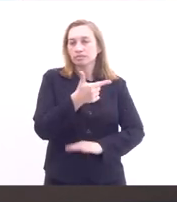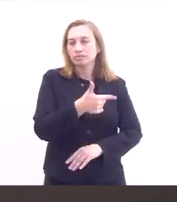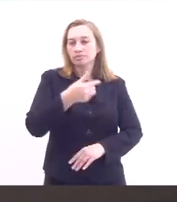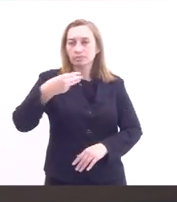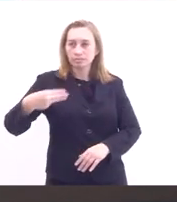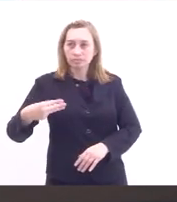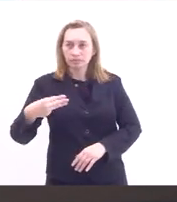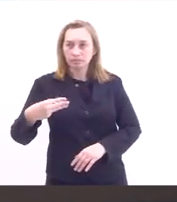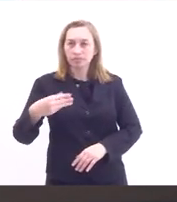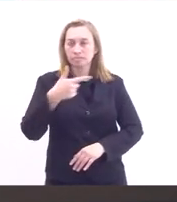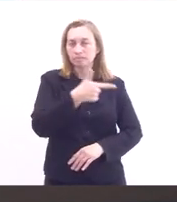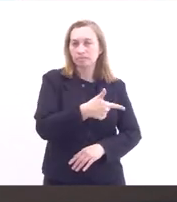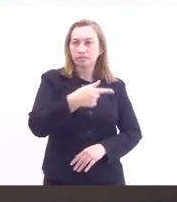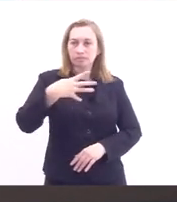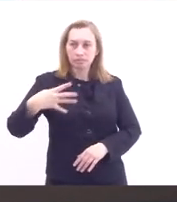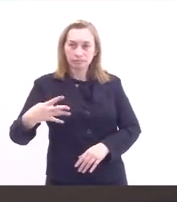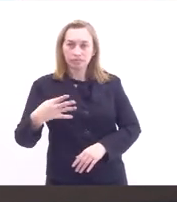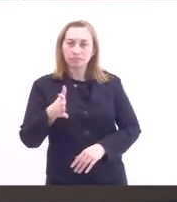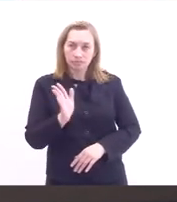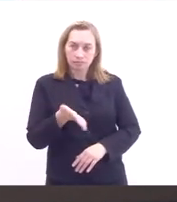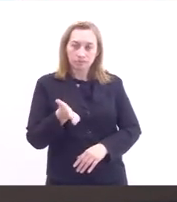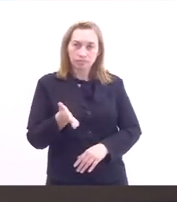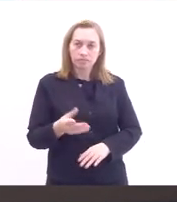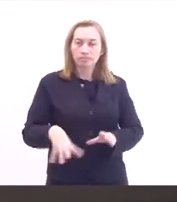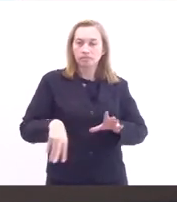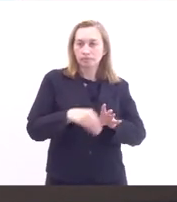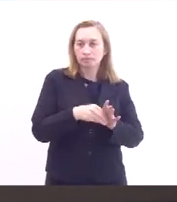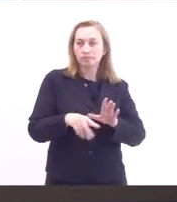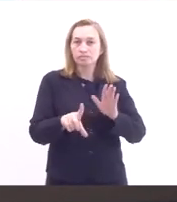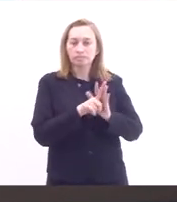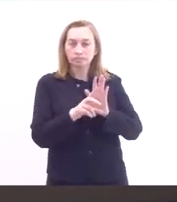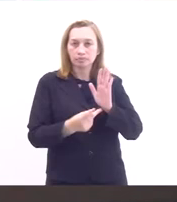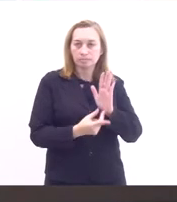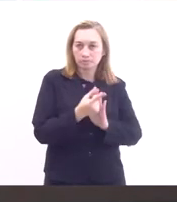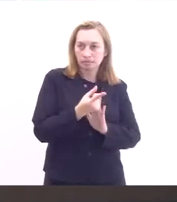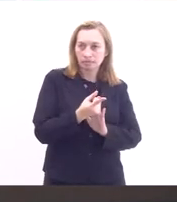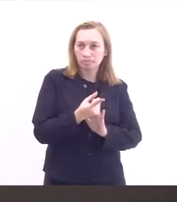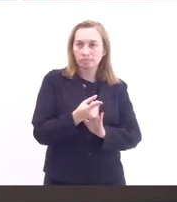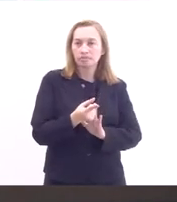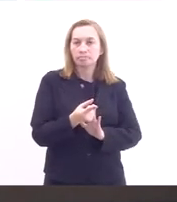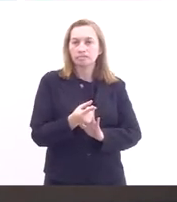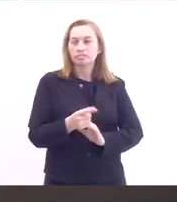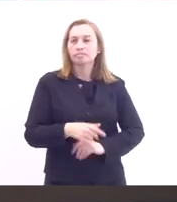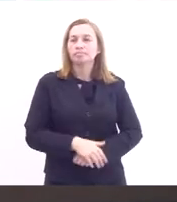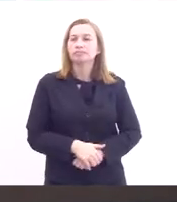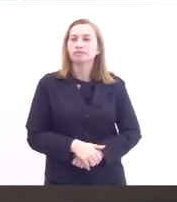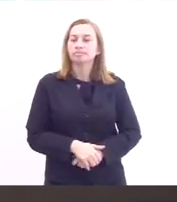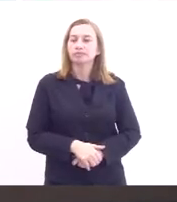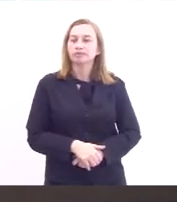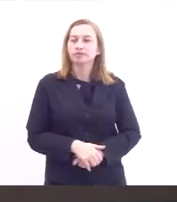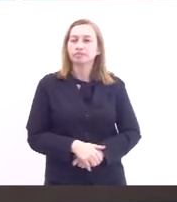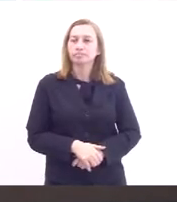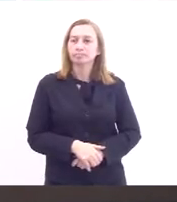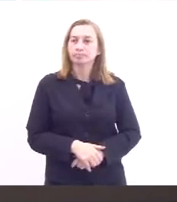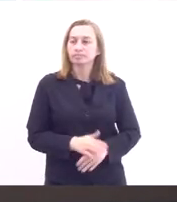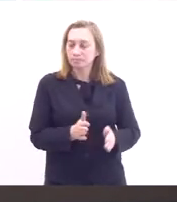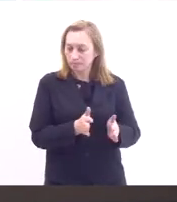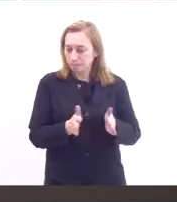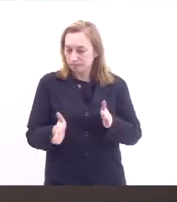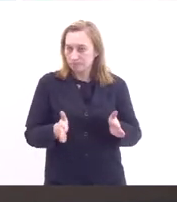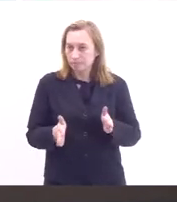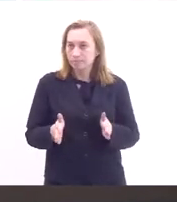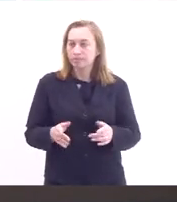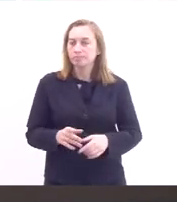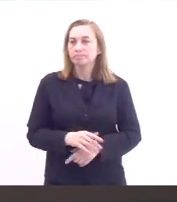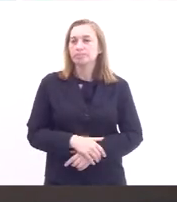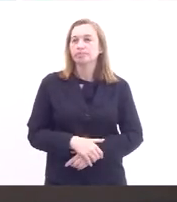23 e 24, né, porque já está na LDO, né, colocar essa série histórica,